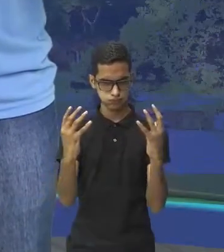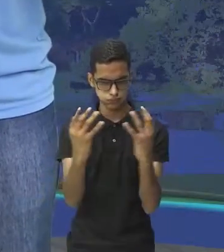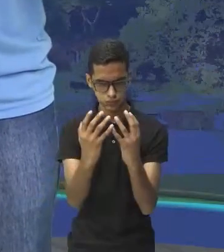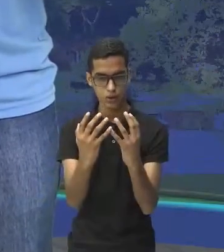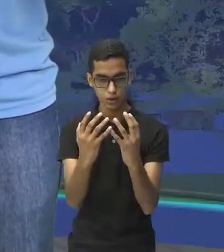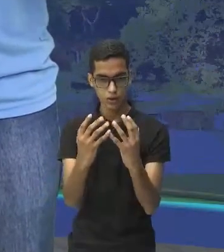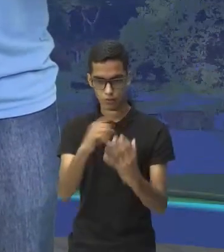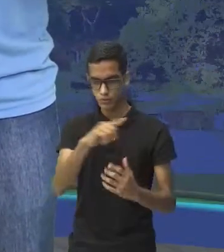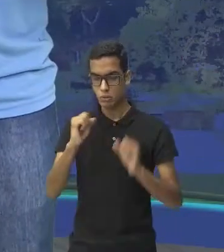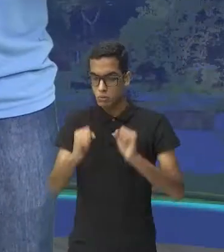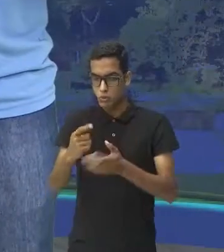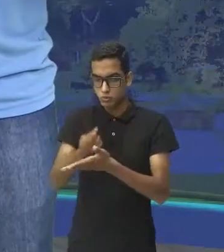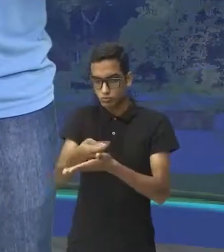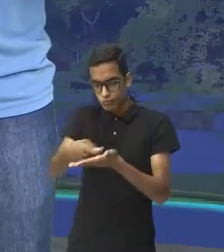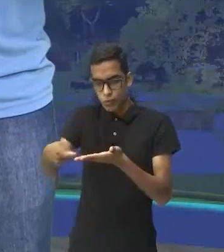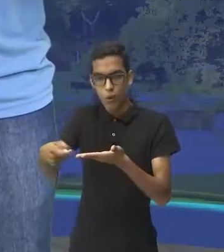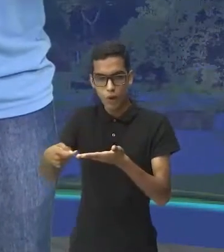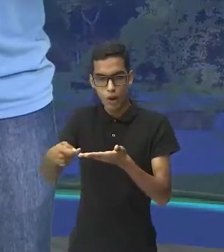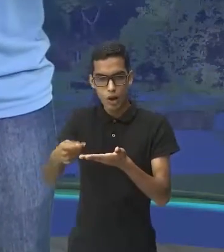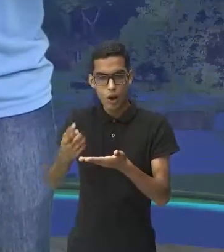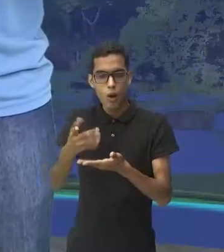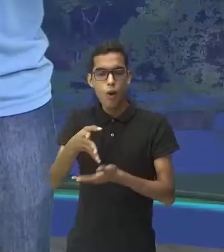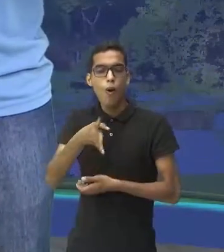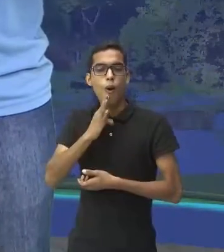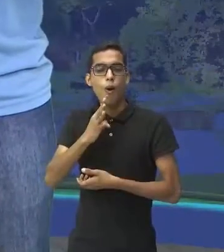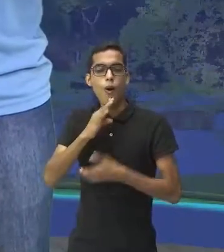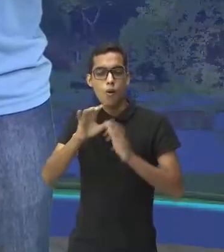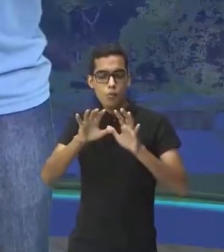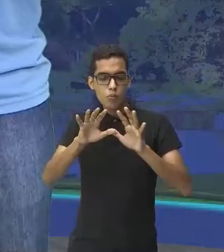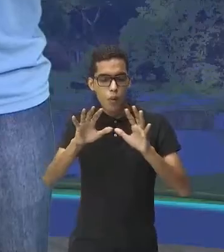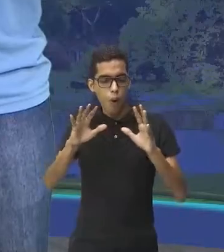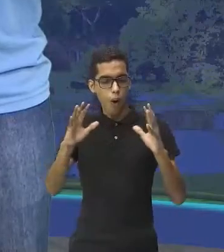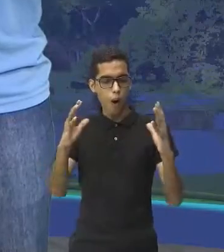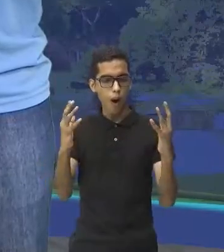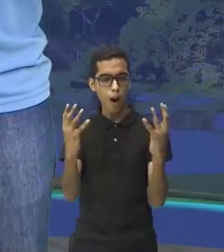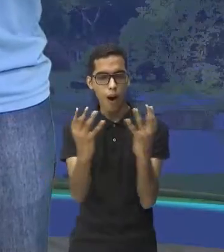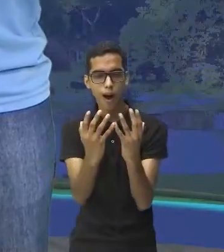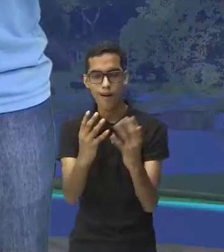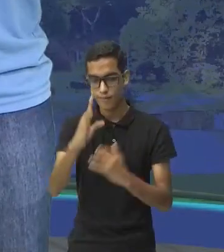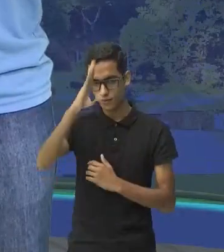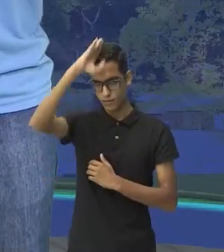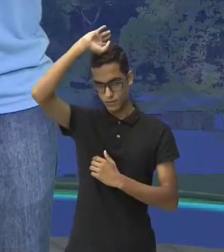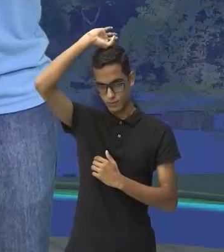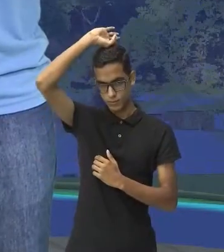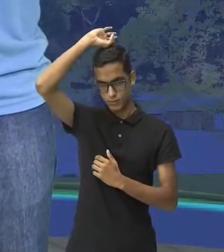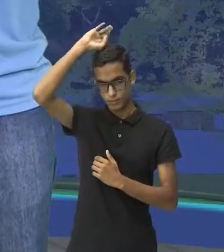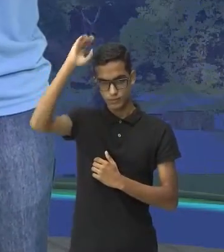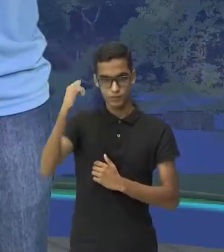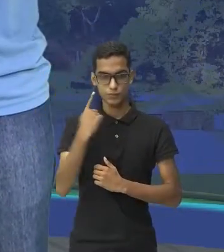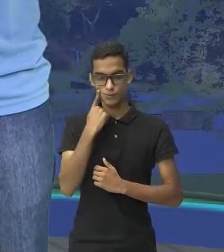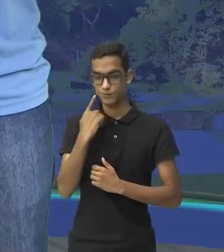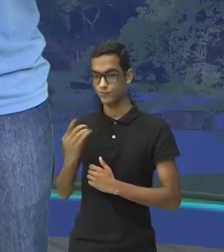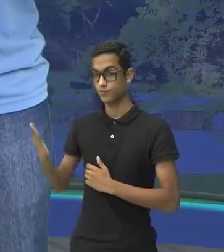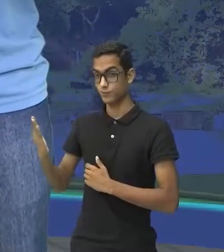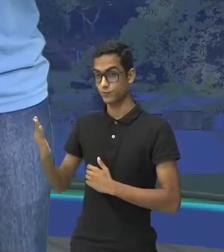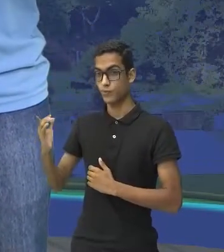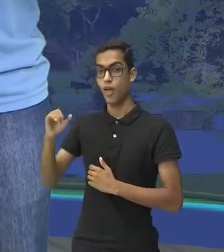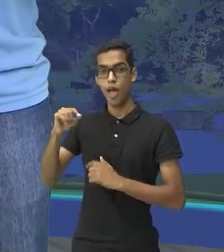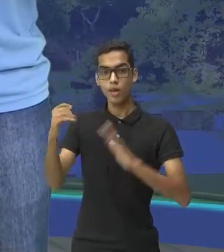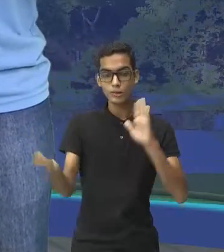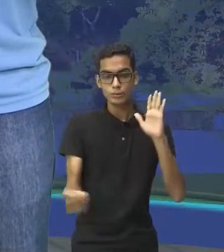conhecer um pouquinho sobre o Coliseu Romano. Olha que maravilha o Coliseu Romano. É um dos símbolos da arquitetura